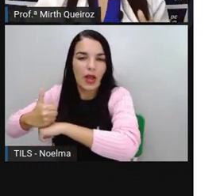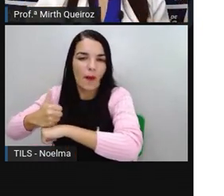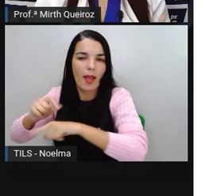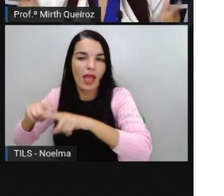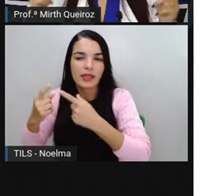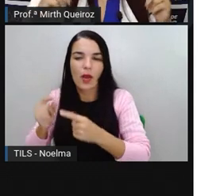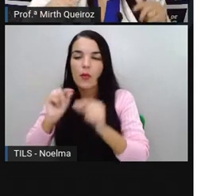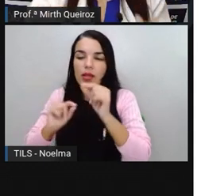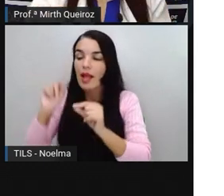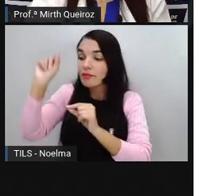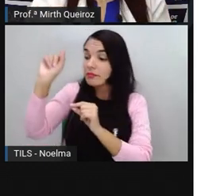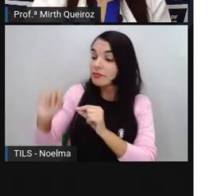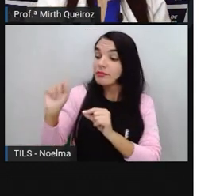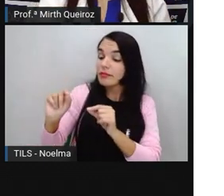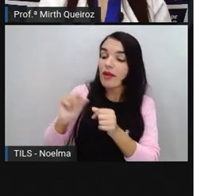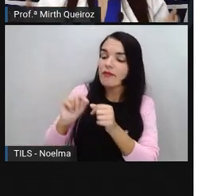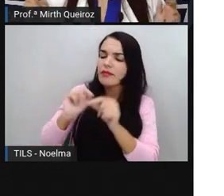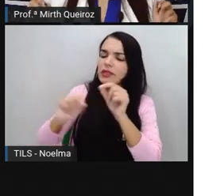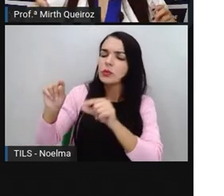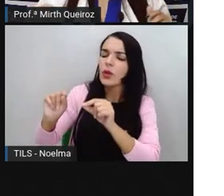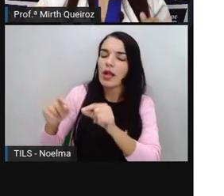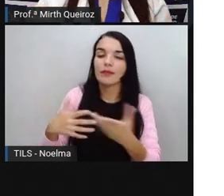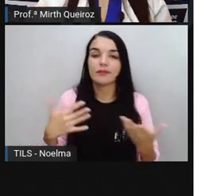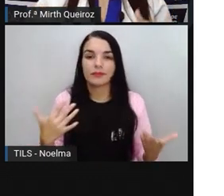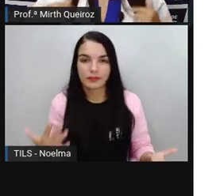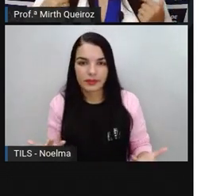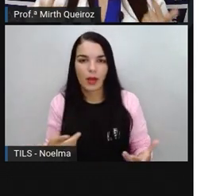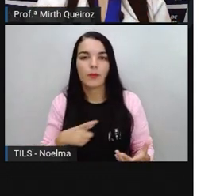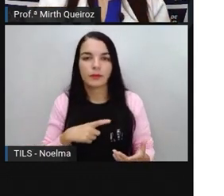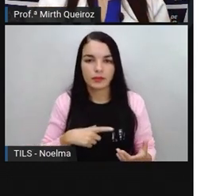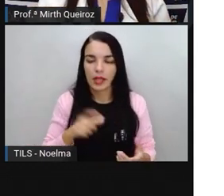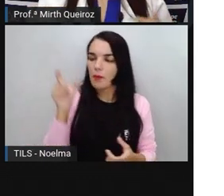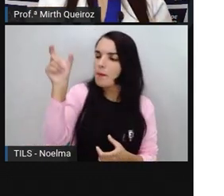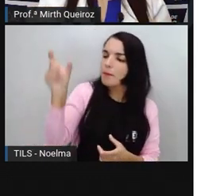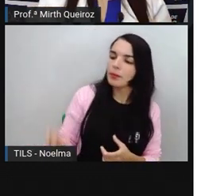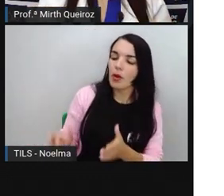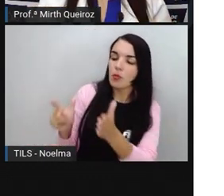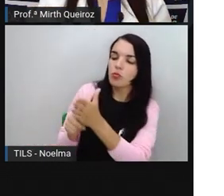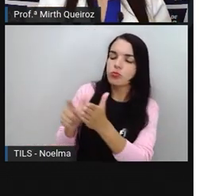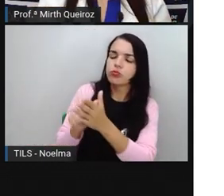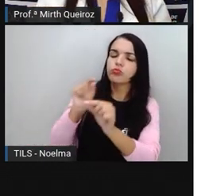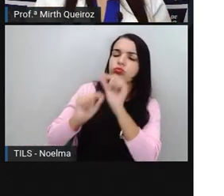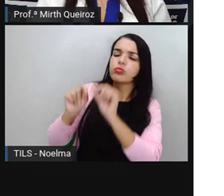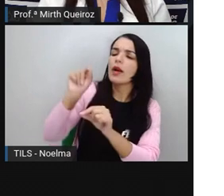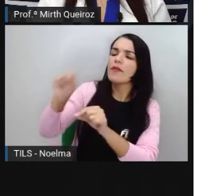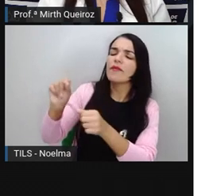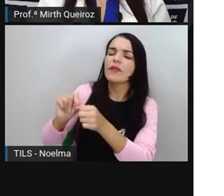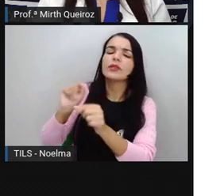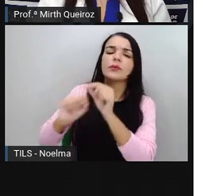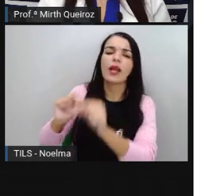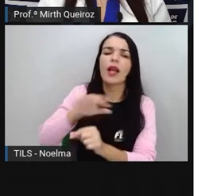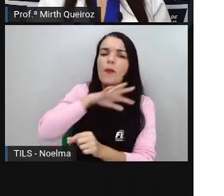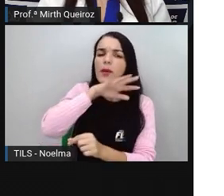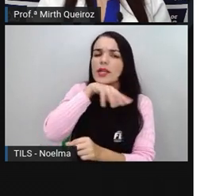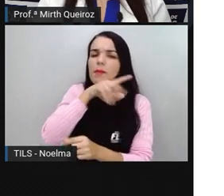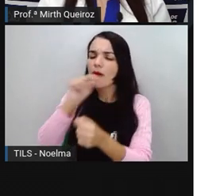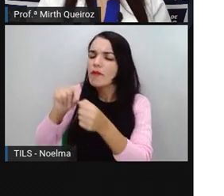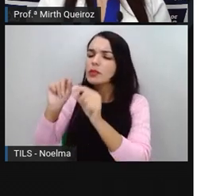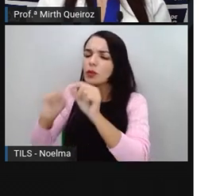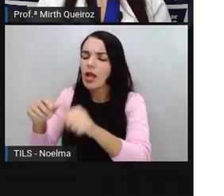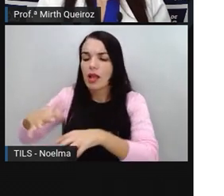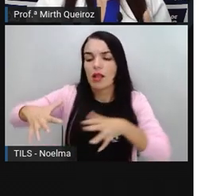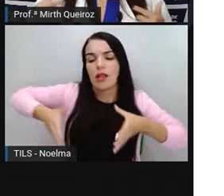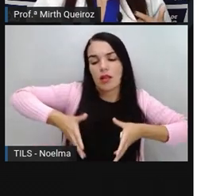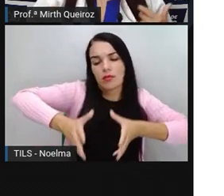se referindo ao que a pessoa faz. E aí, neste caso, seria o papel ecológico que essa espécie ela desempenha no